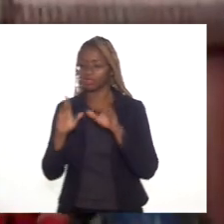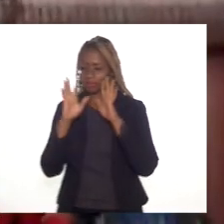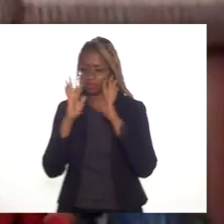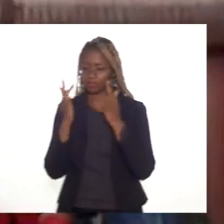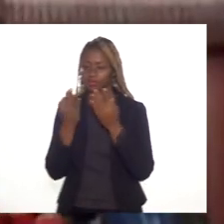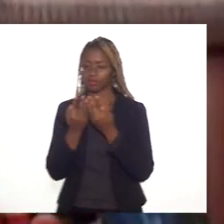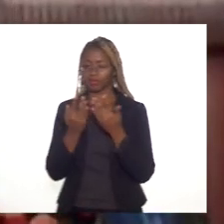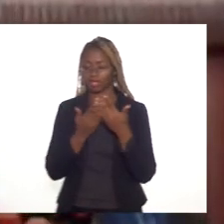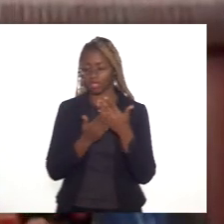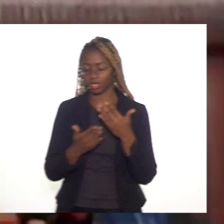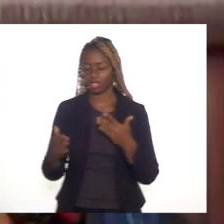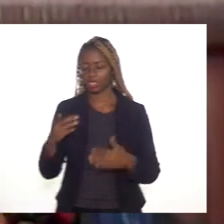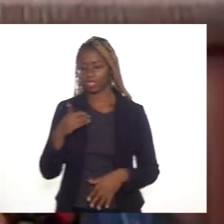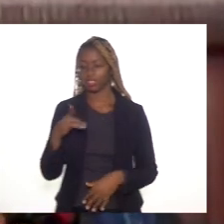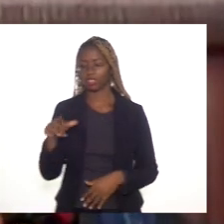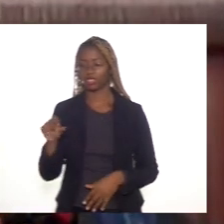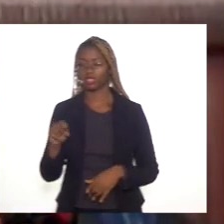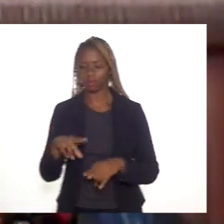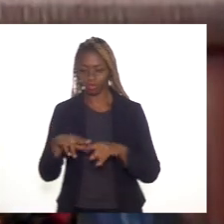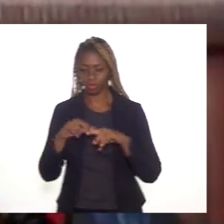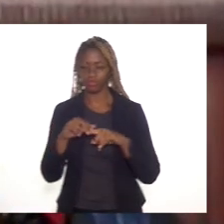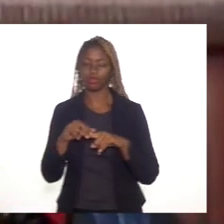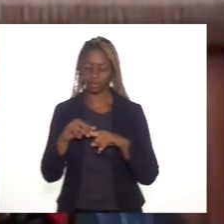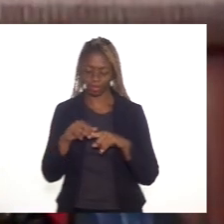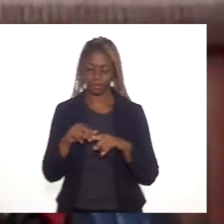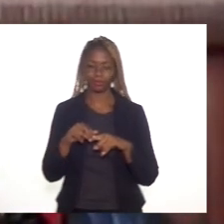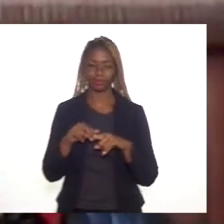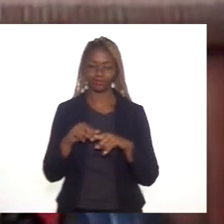dias, porque estar